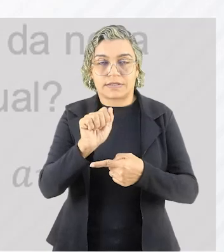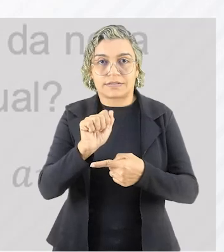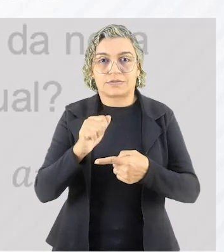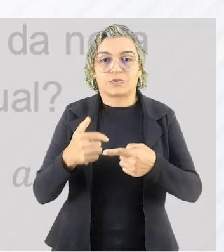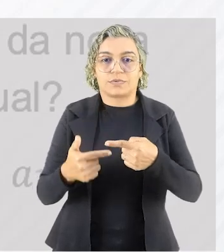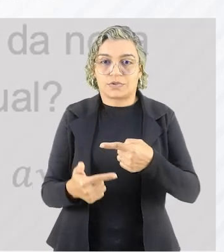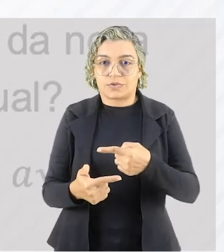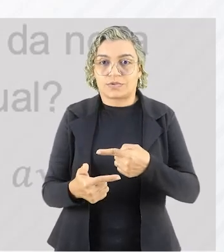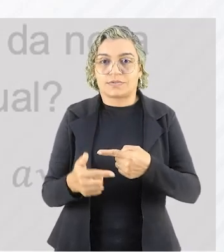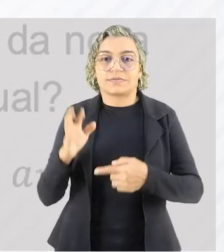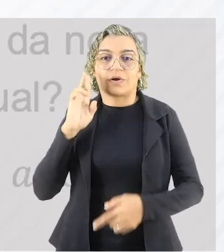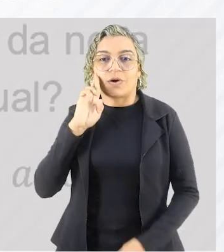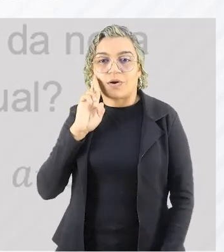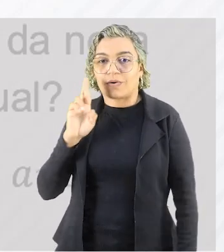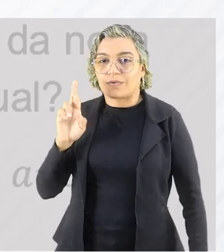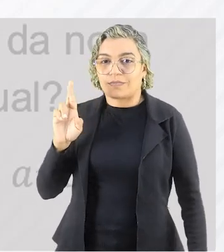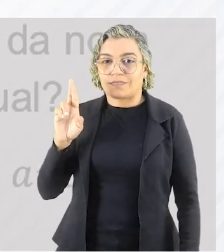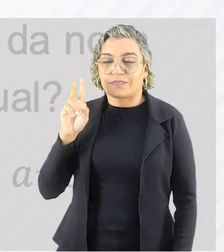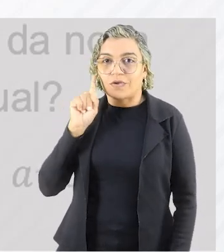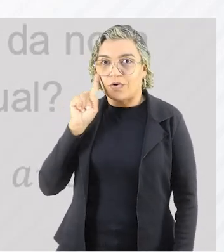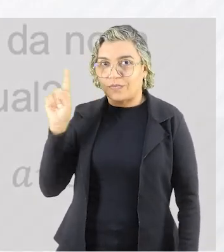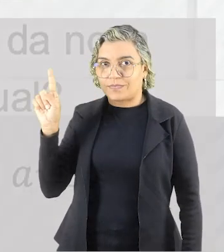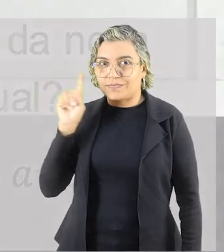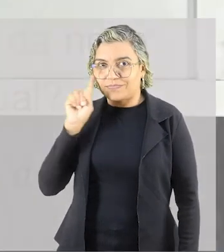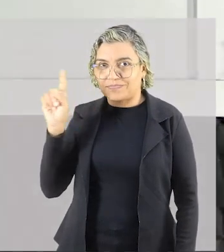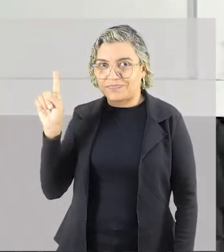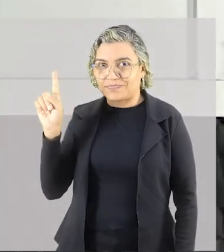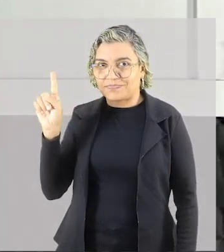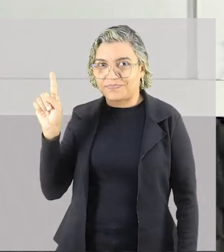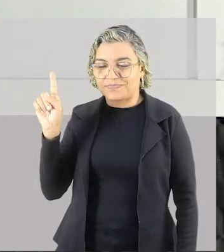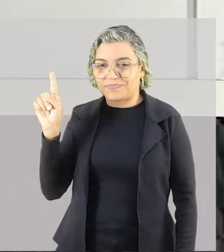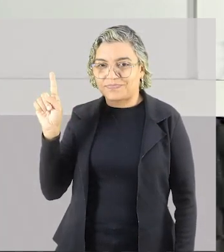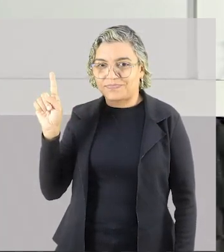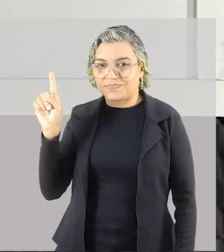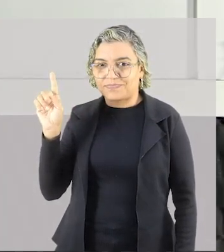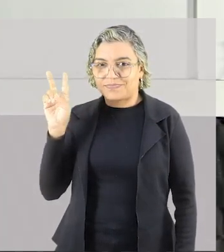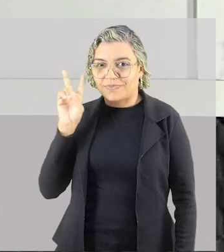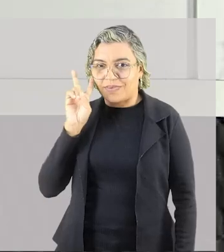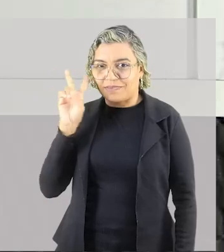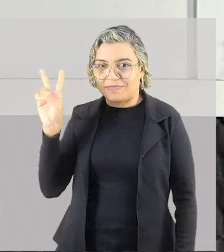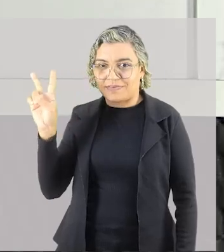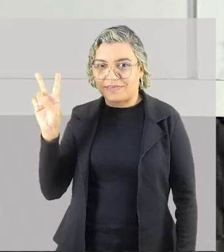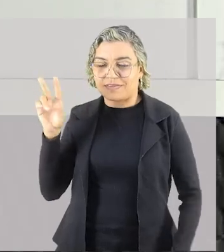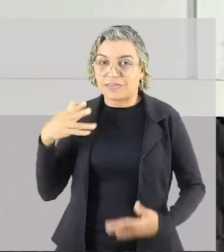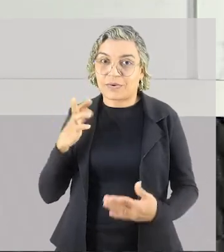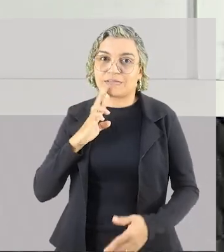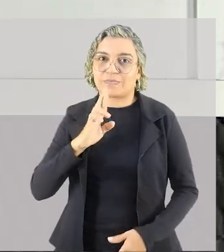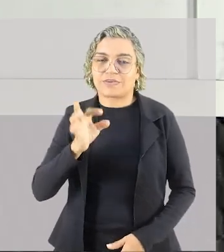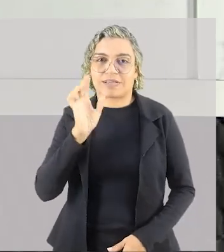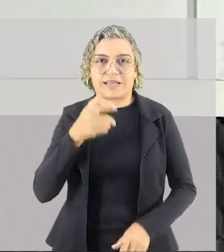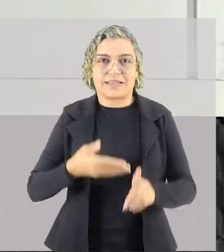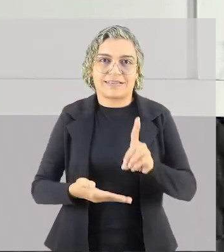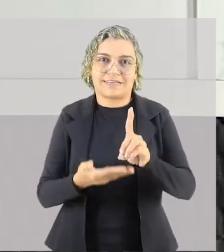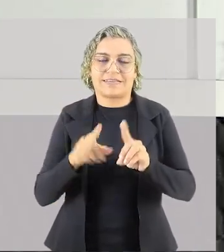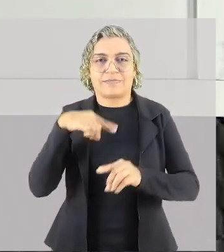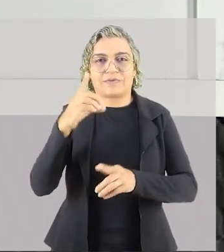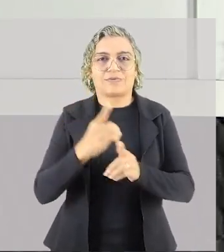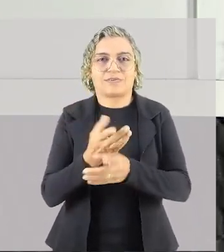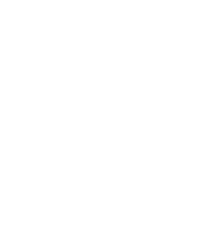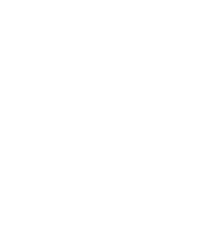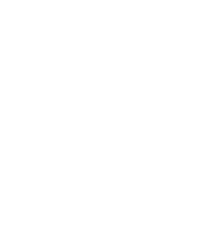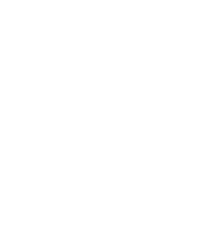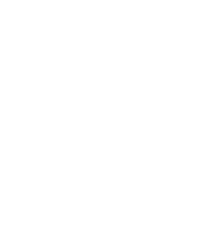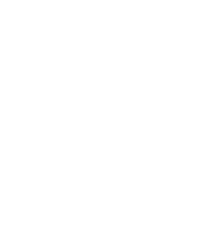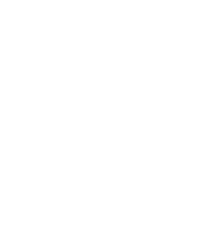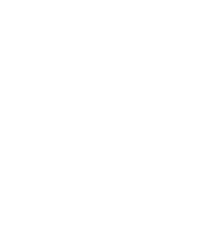aí, resposta correta aí, letra D de dado. Valeu, galerinha. Até a próxima.